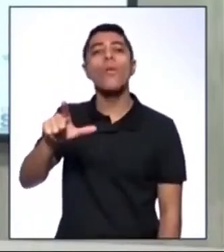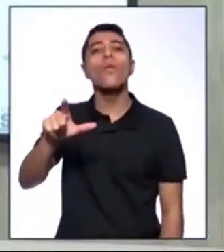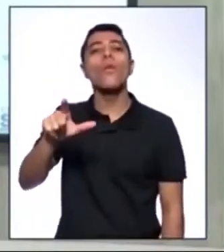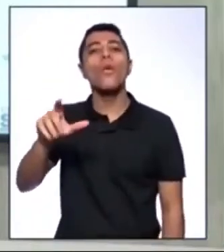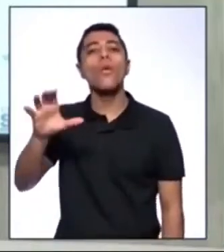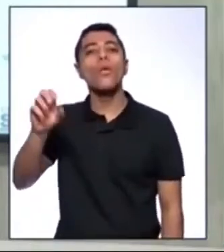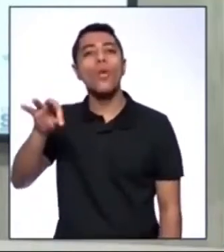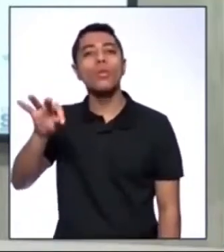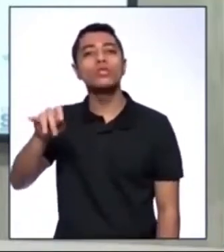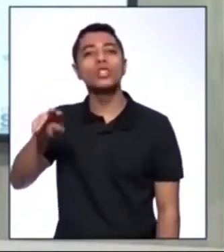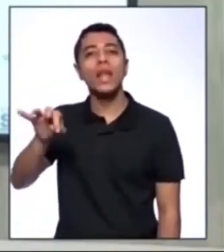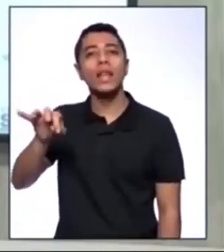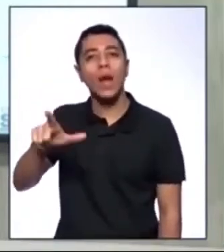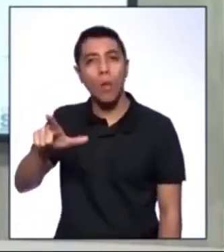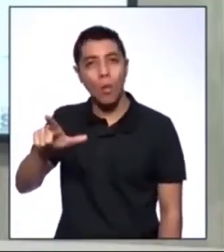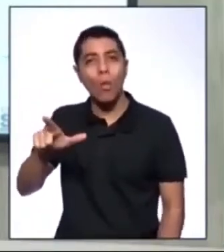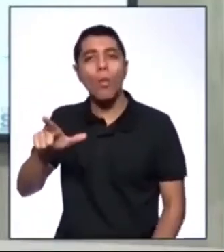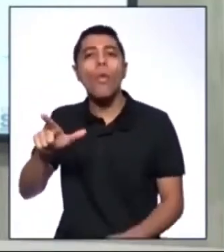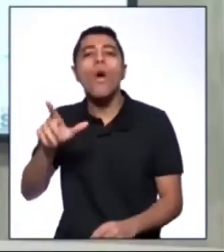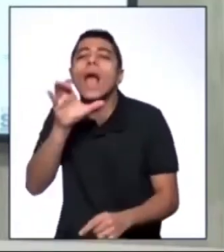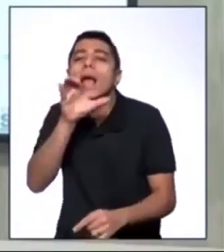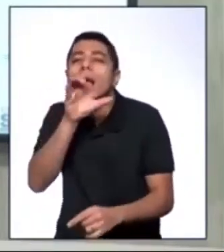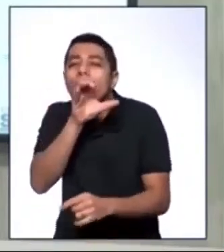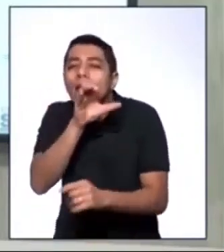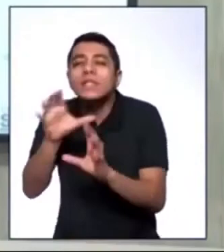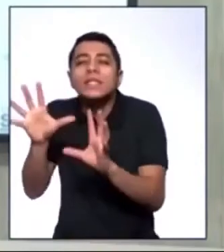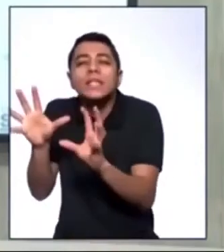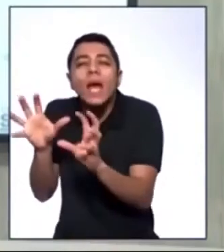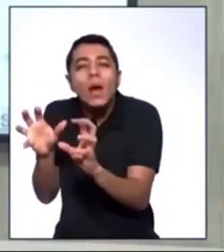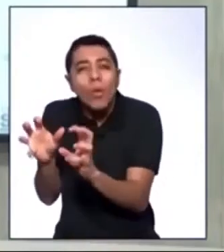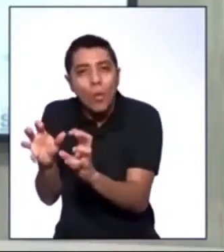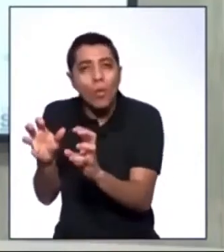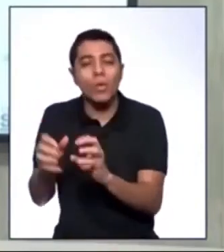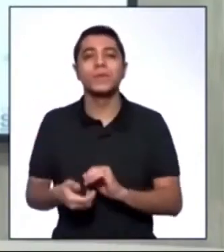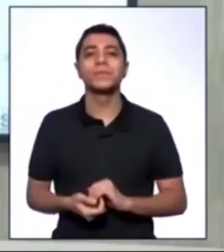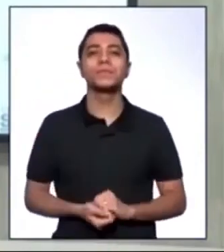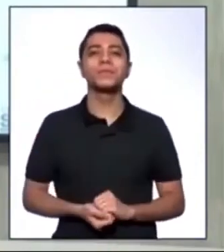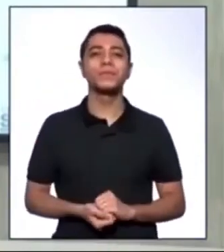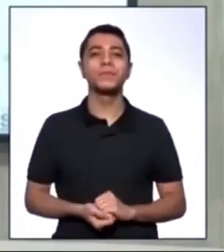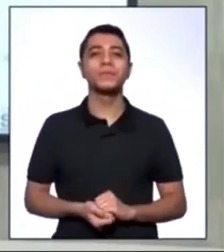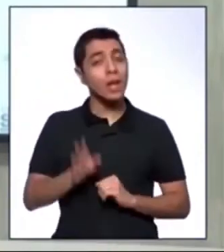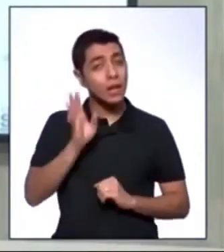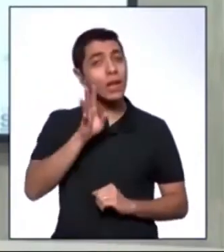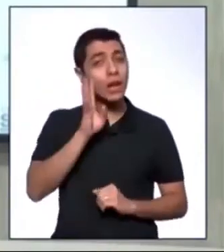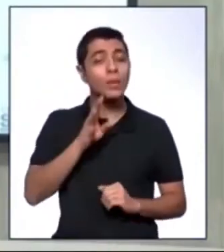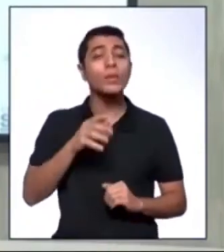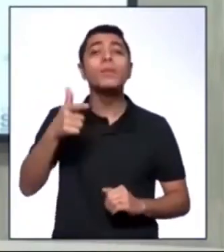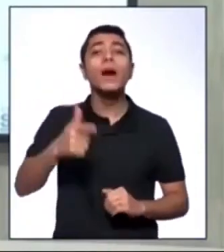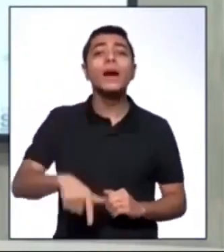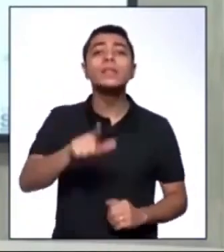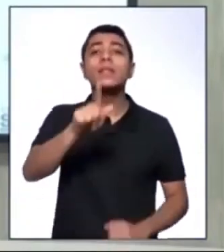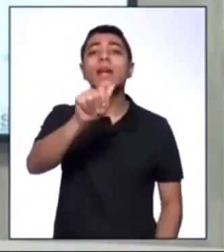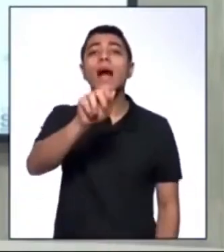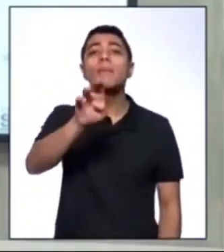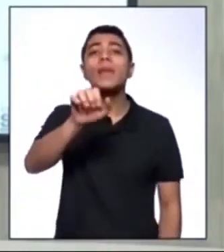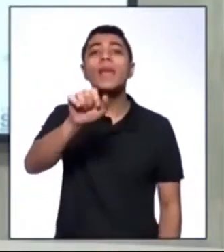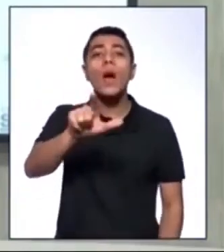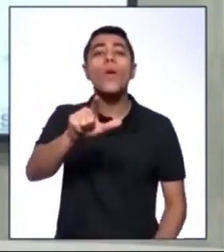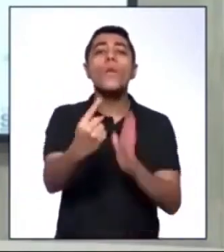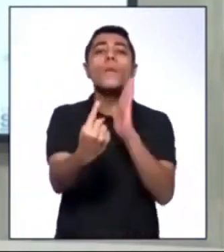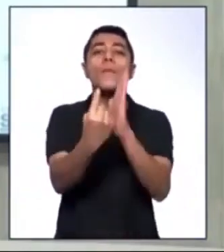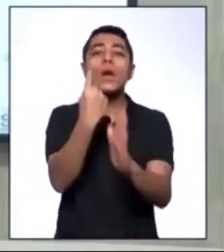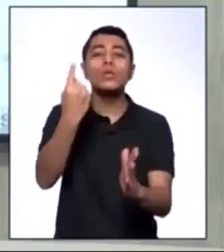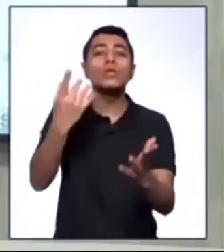pergunta, obrigado. Mais alguma pergunta, galera? O Gabriel diz: Ah, como que surge a chuva de granizo?